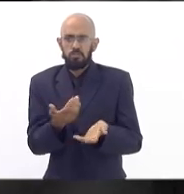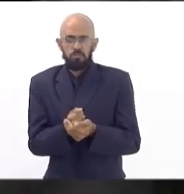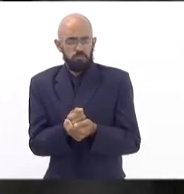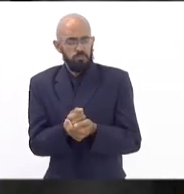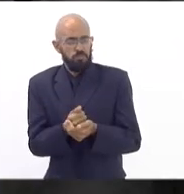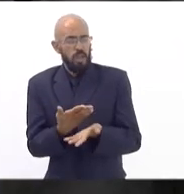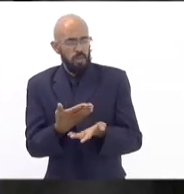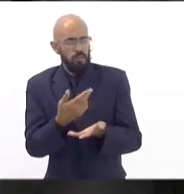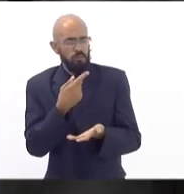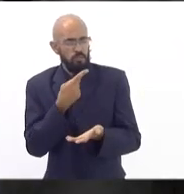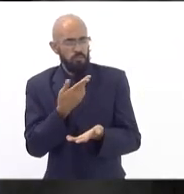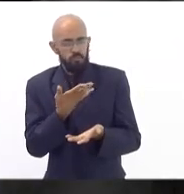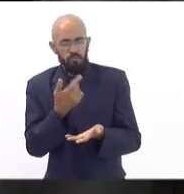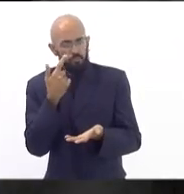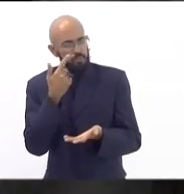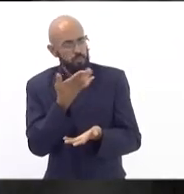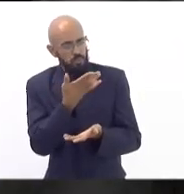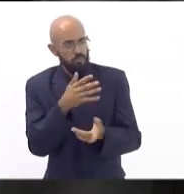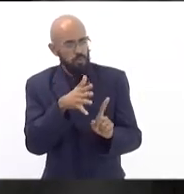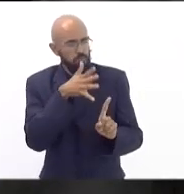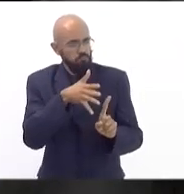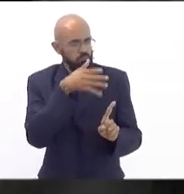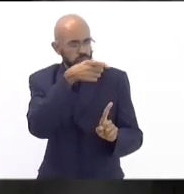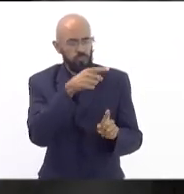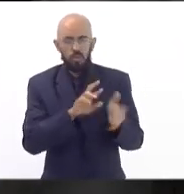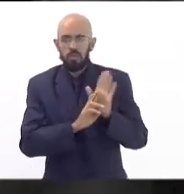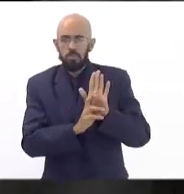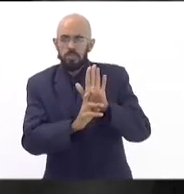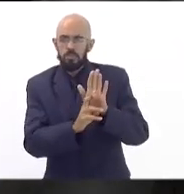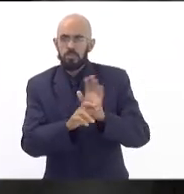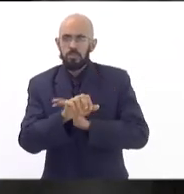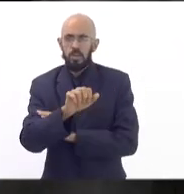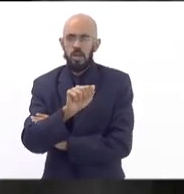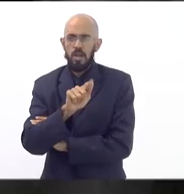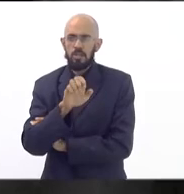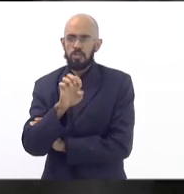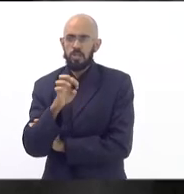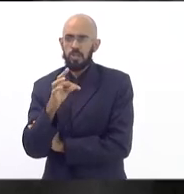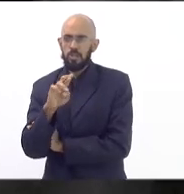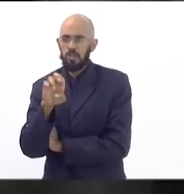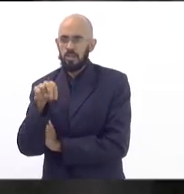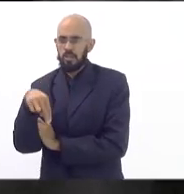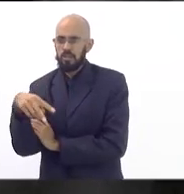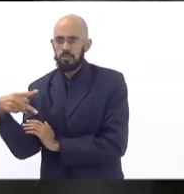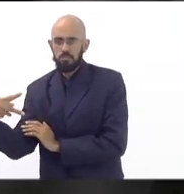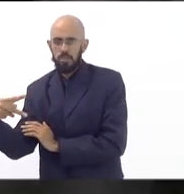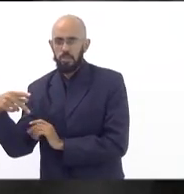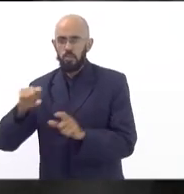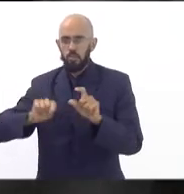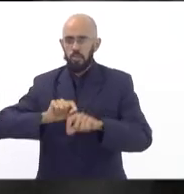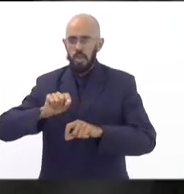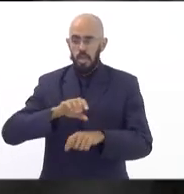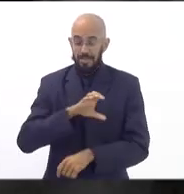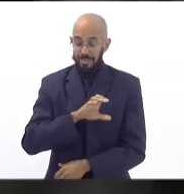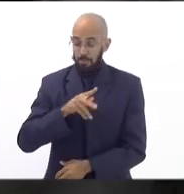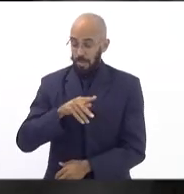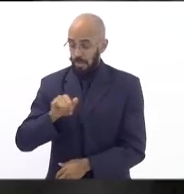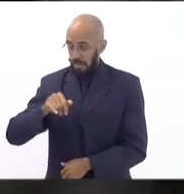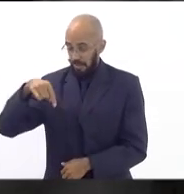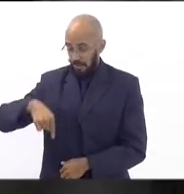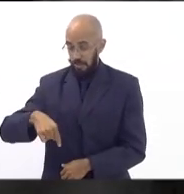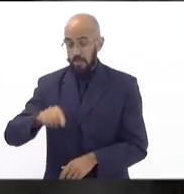solidarizar com a fala do representante da agetransp eu acho que essa CPI É